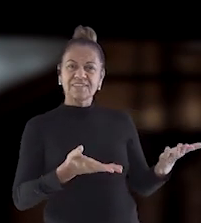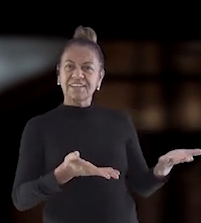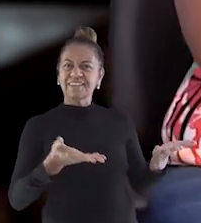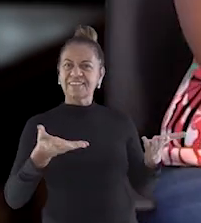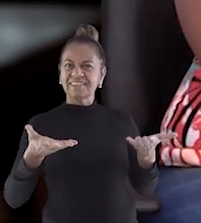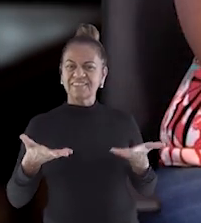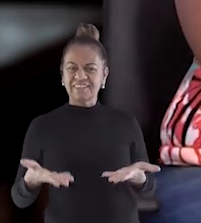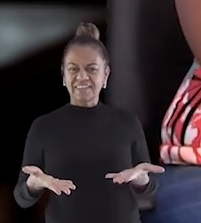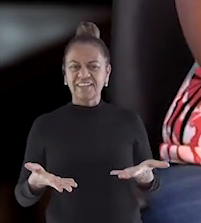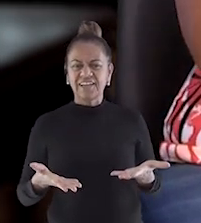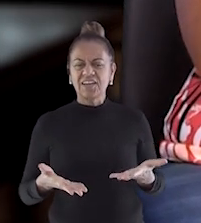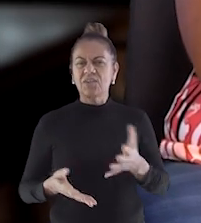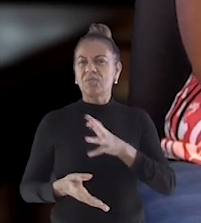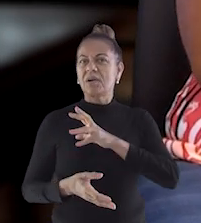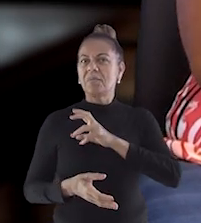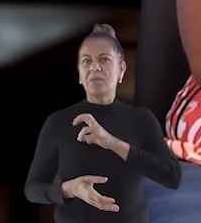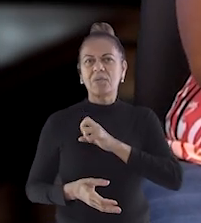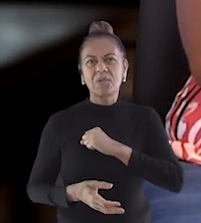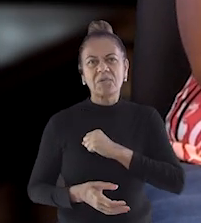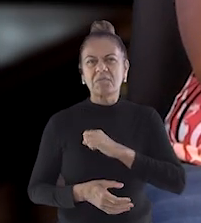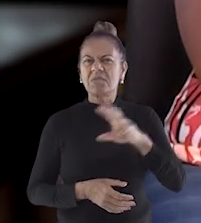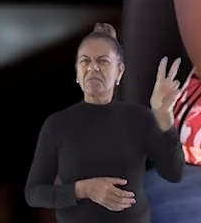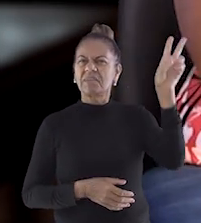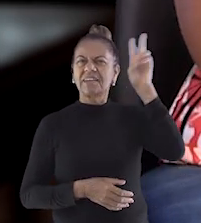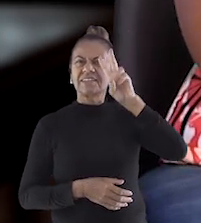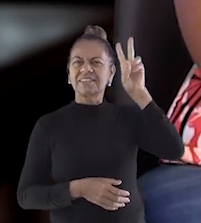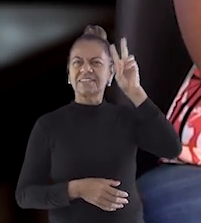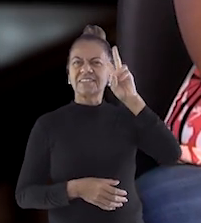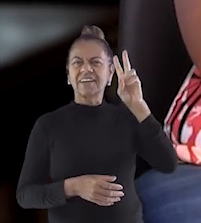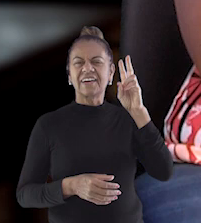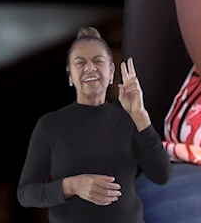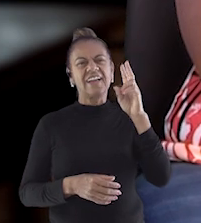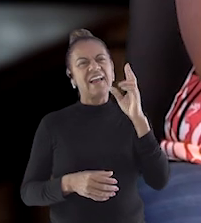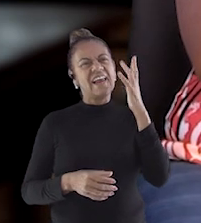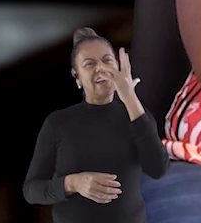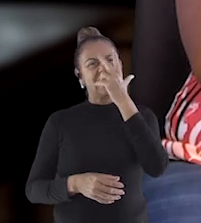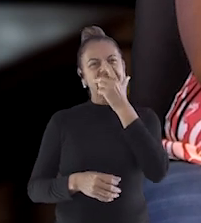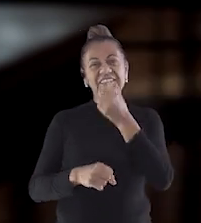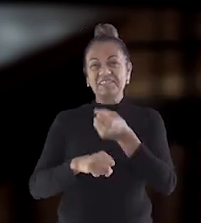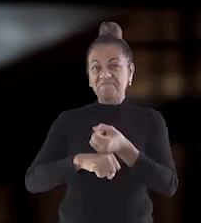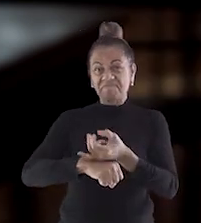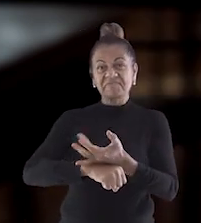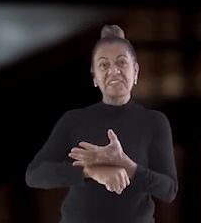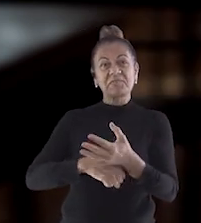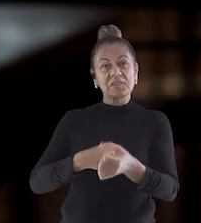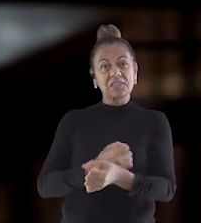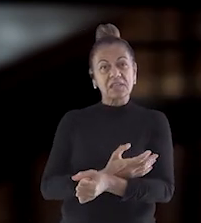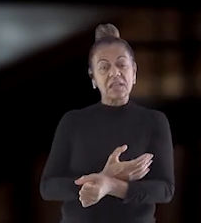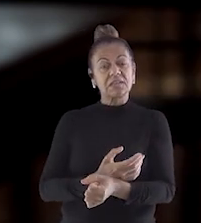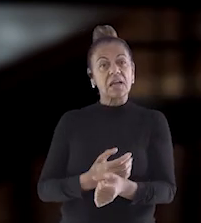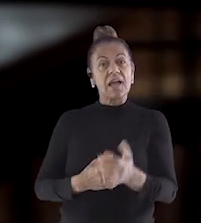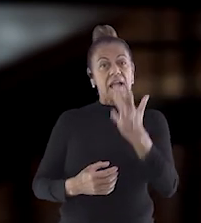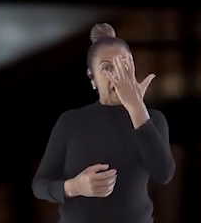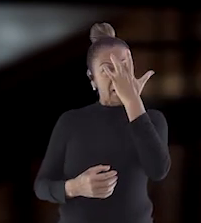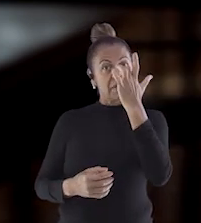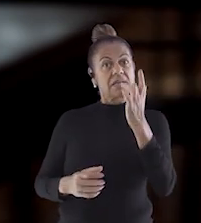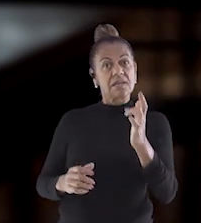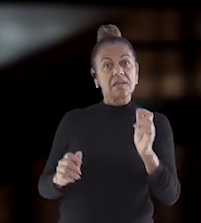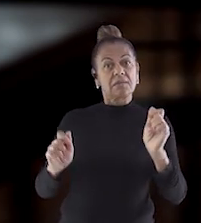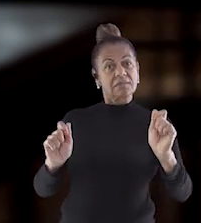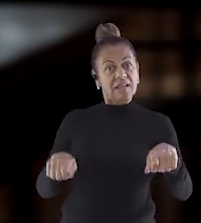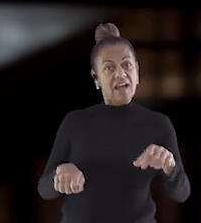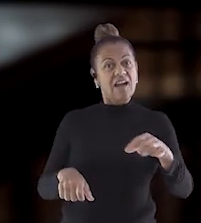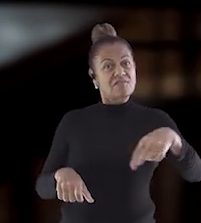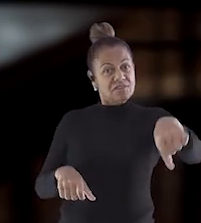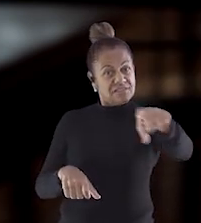e Marcos. Um amor que resistiu ao tempo. História linda que nos emocionou. Amanhã